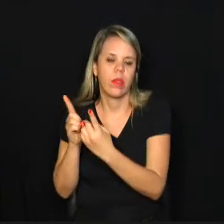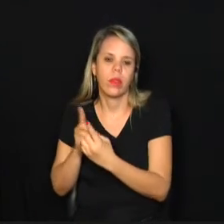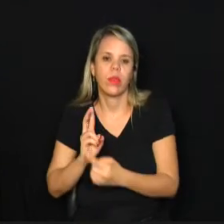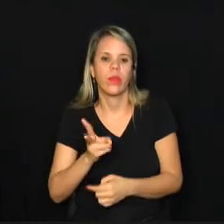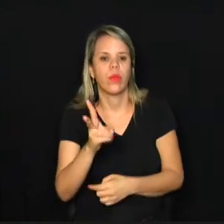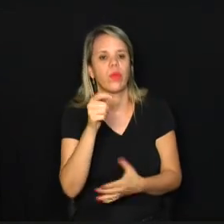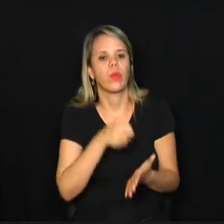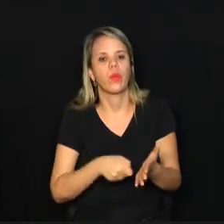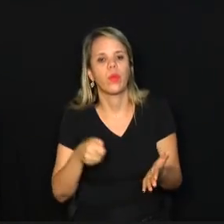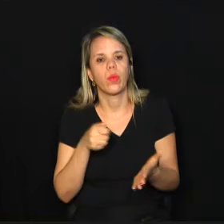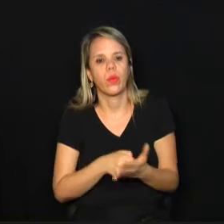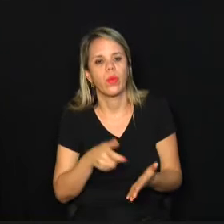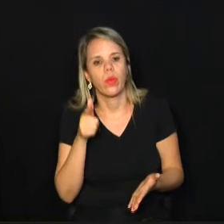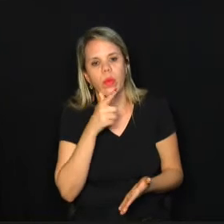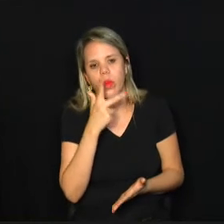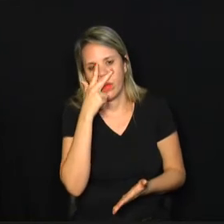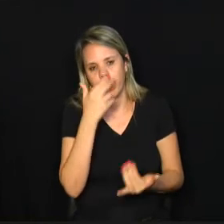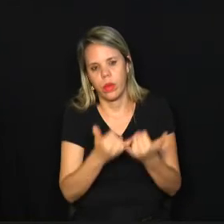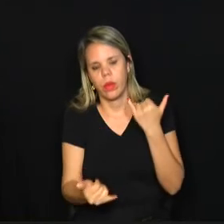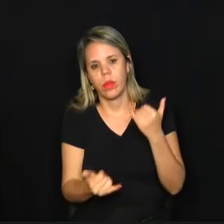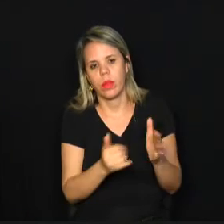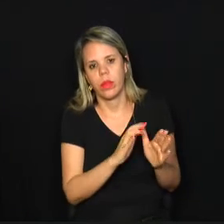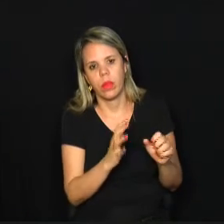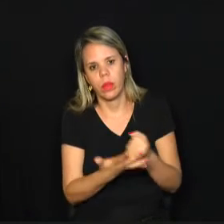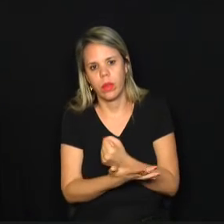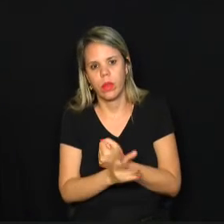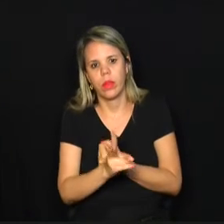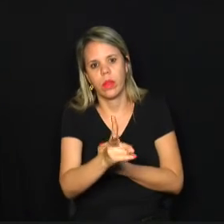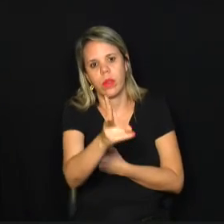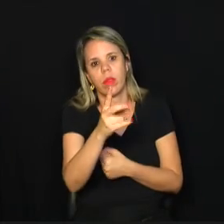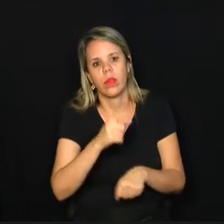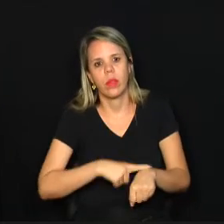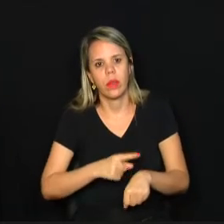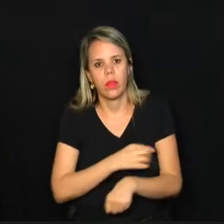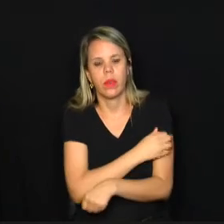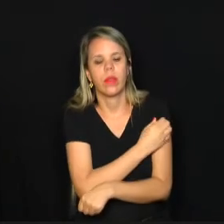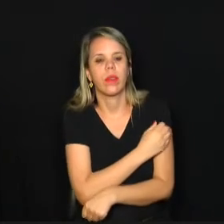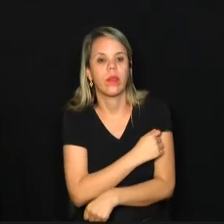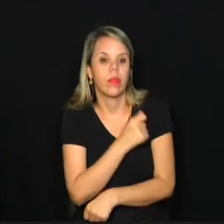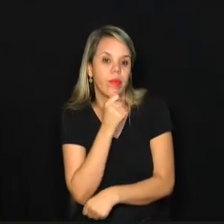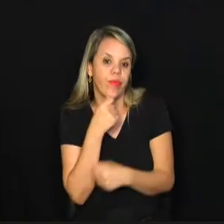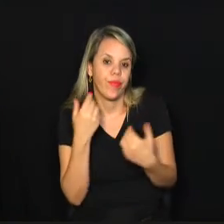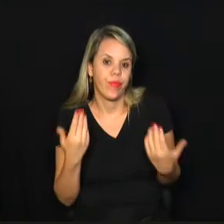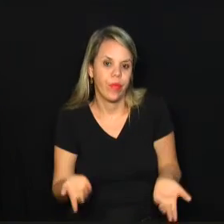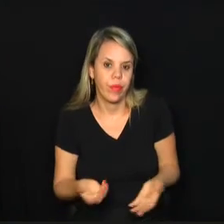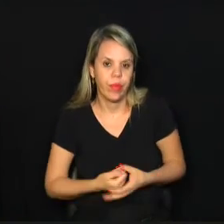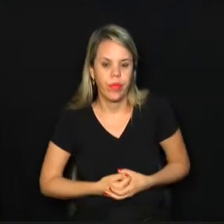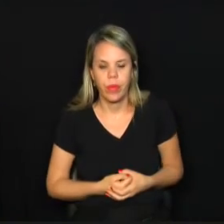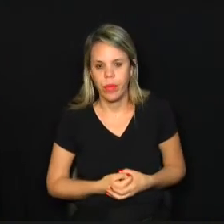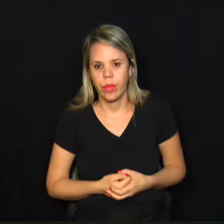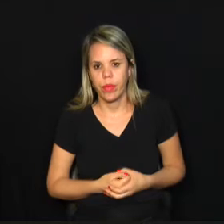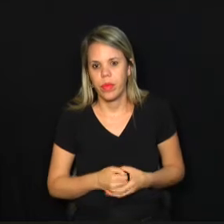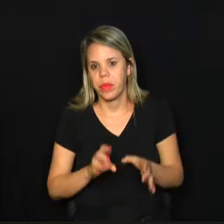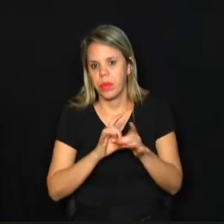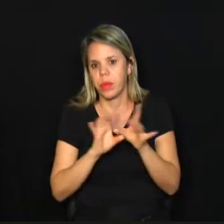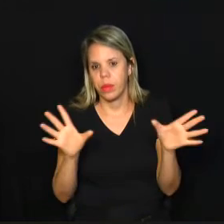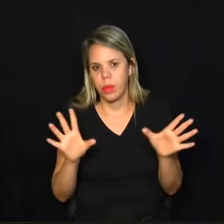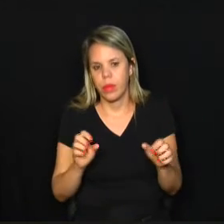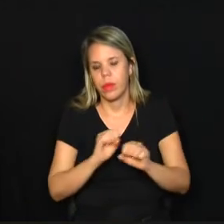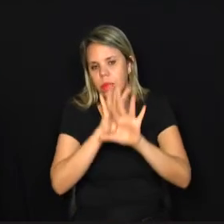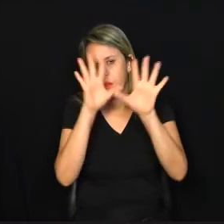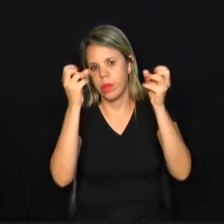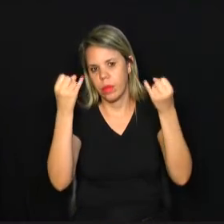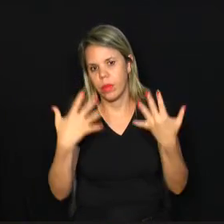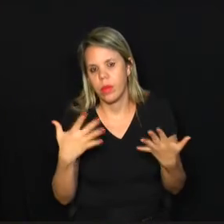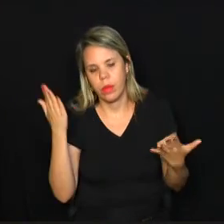continuar lutando. Me parece que essa pandemia vai seguir por algum tempo ainda. Nós estamos à disposição para esclarecer. Eu